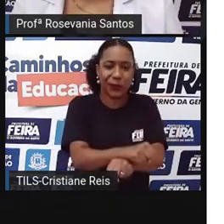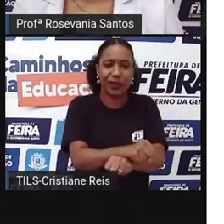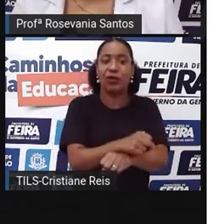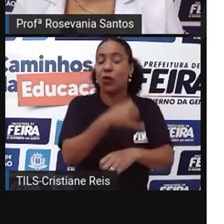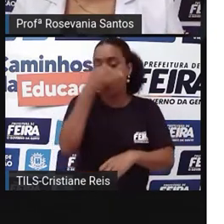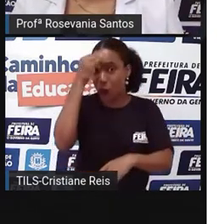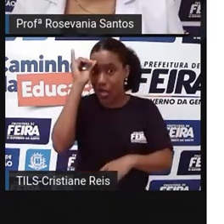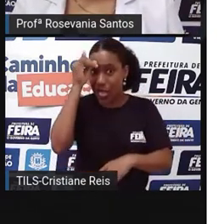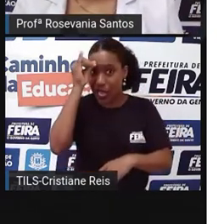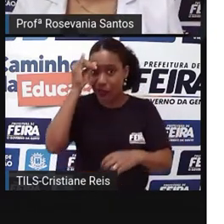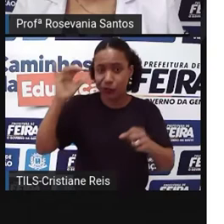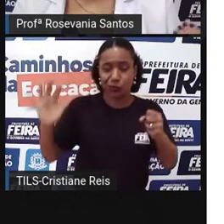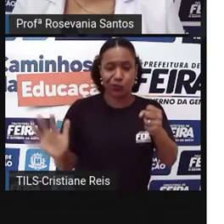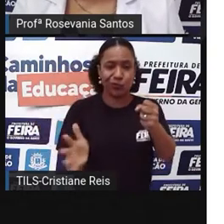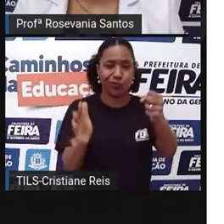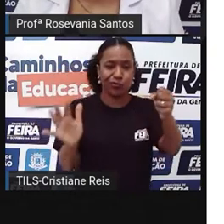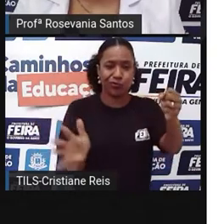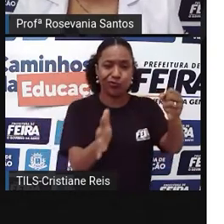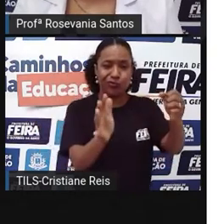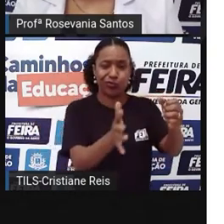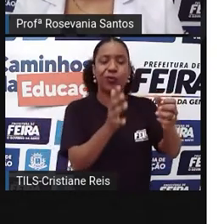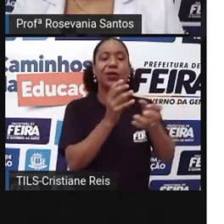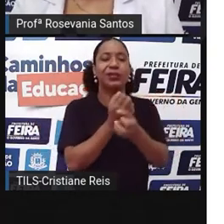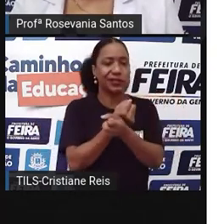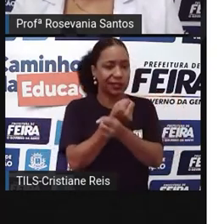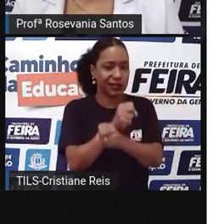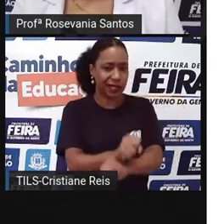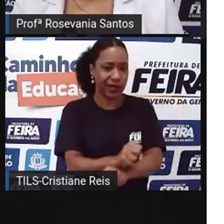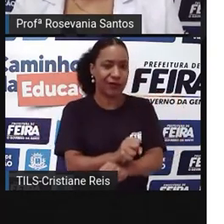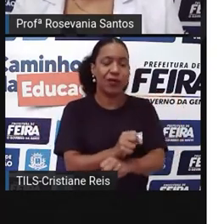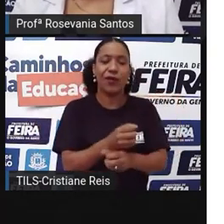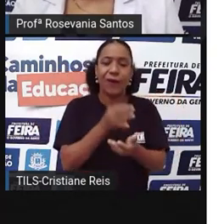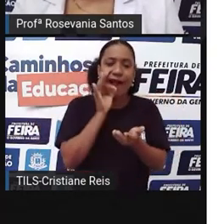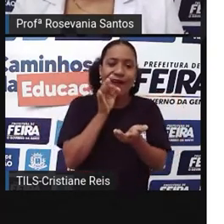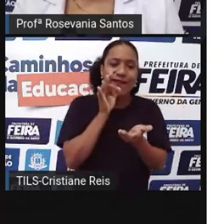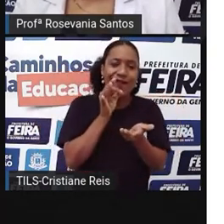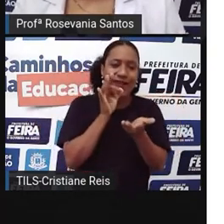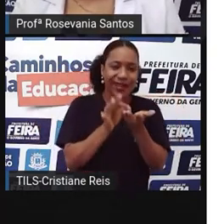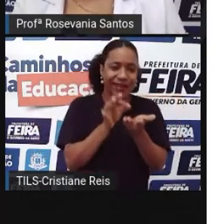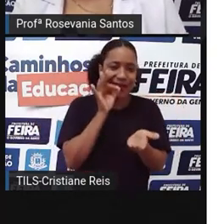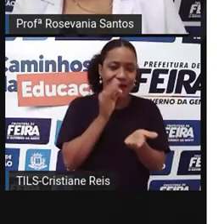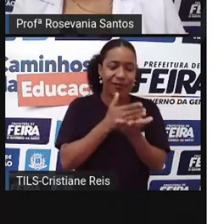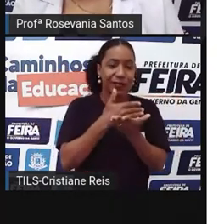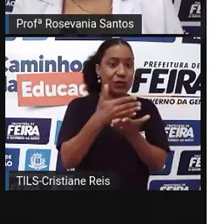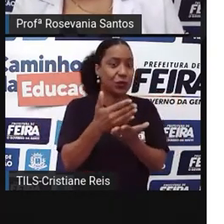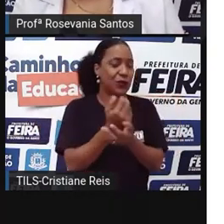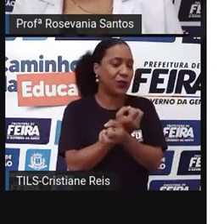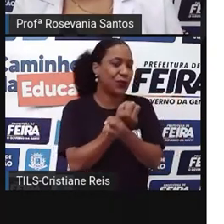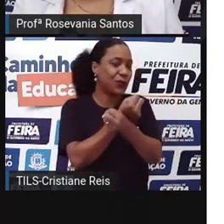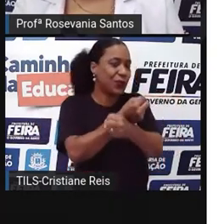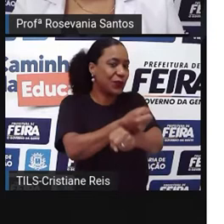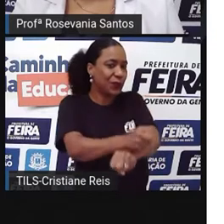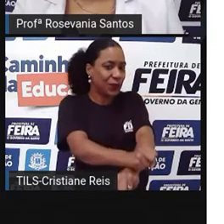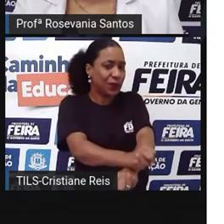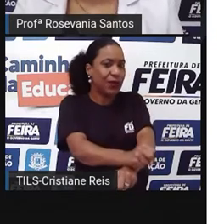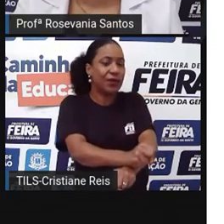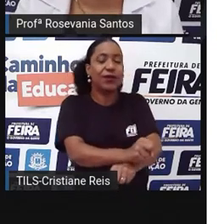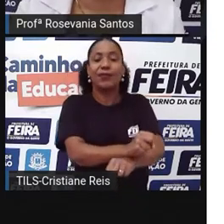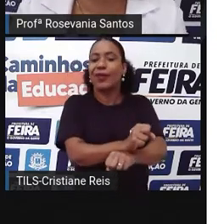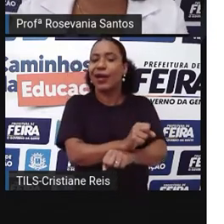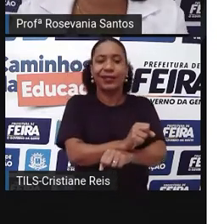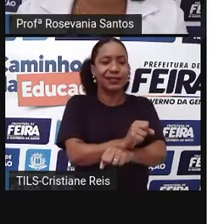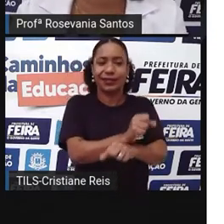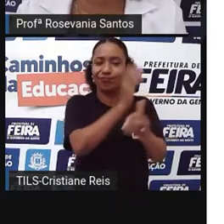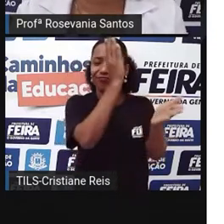trabalho escravo, o início do café, trabalho escravo. Mas aí nós trocamos o trabalho escravo pelos